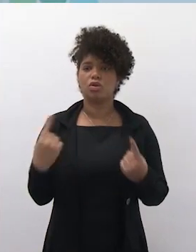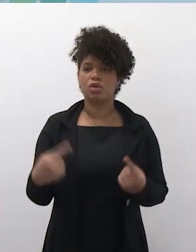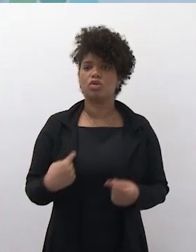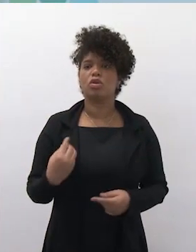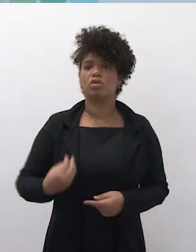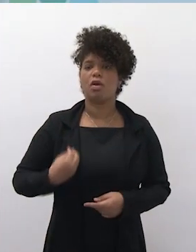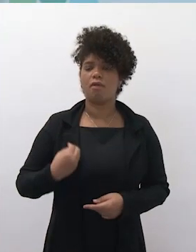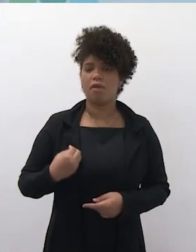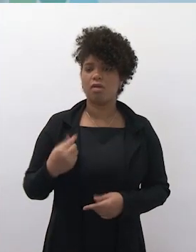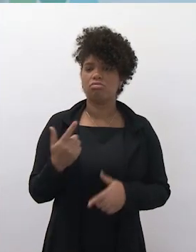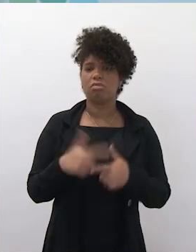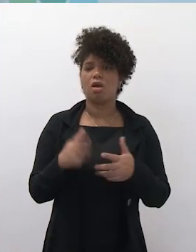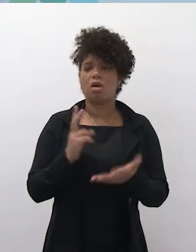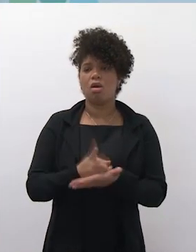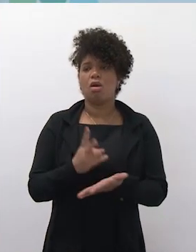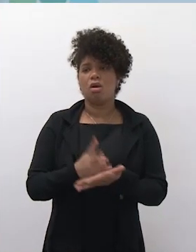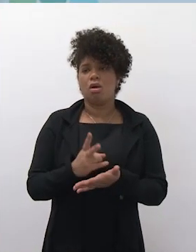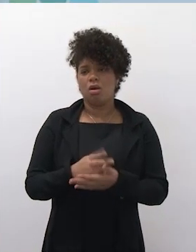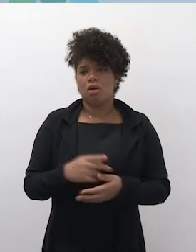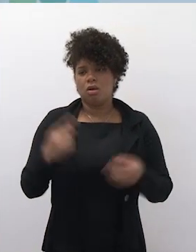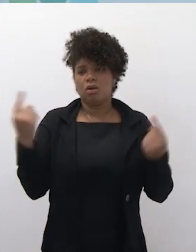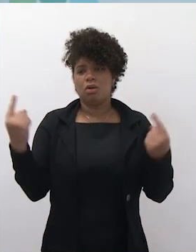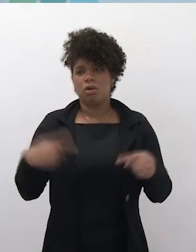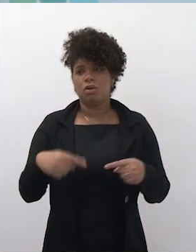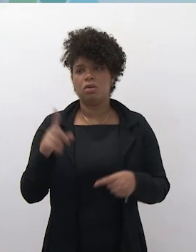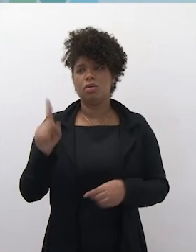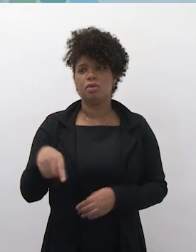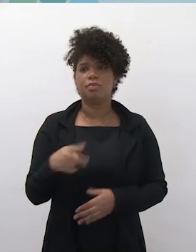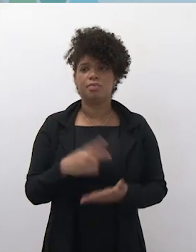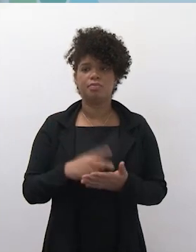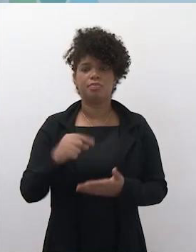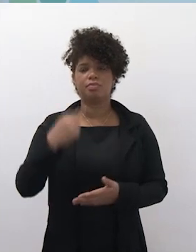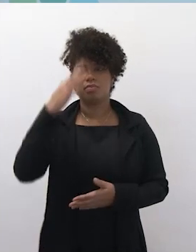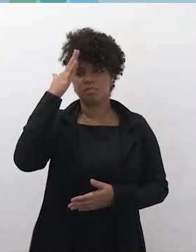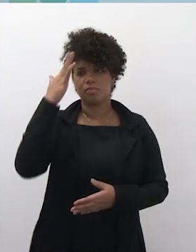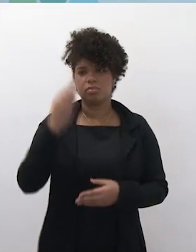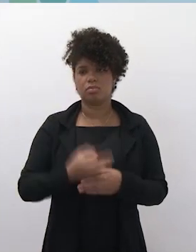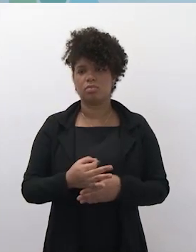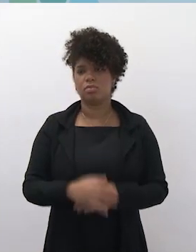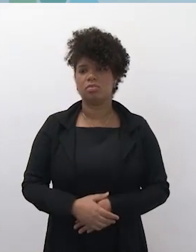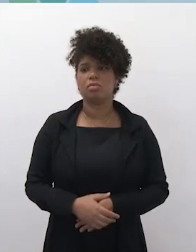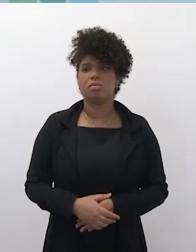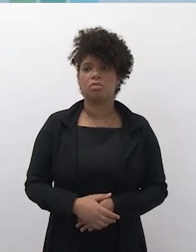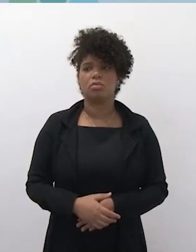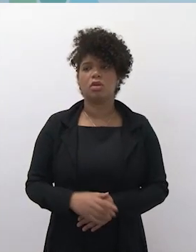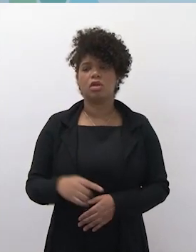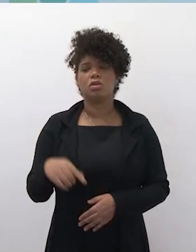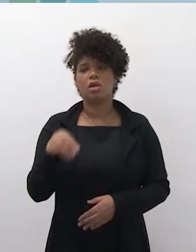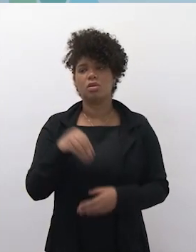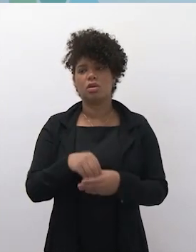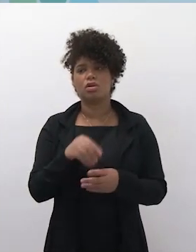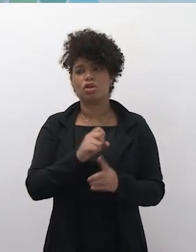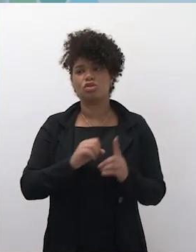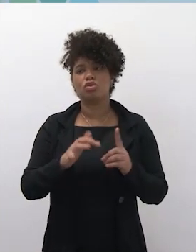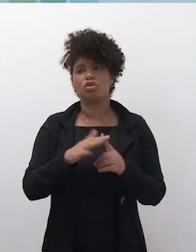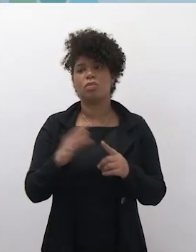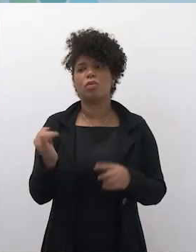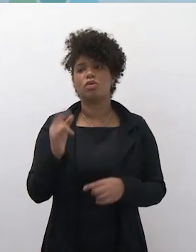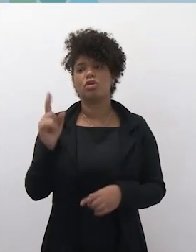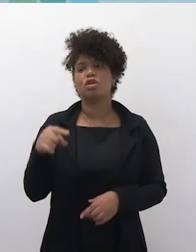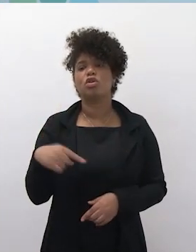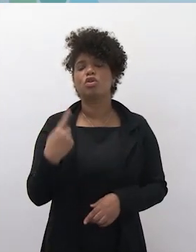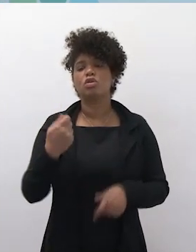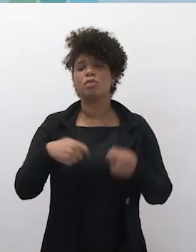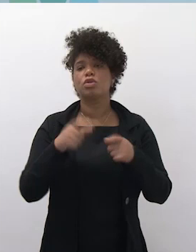mesmos problemas. E é um grande desafio realmente a gente compreender isso, mas para a gente compreender isso, então em sociologia isso é muito importante, a gente precisa